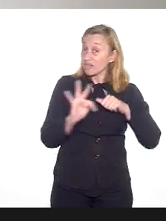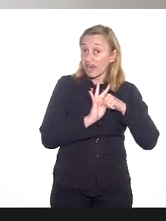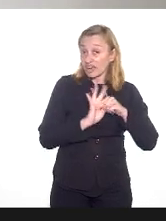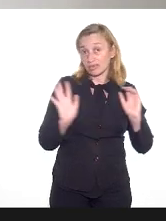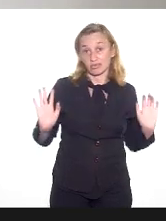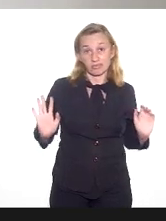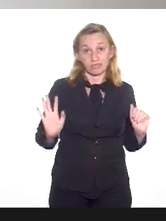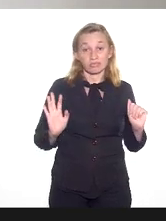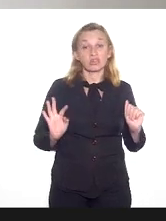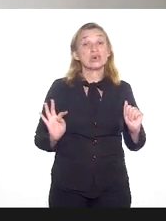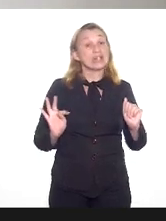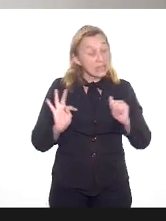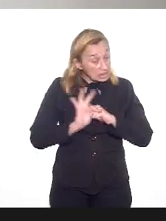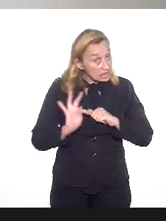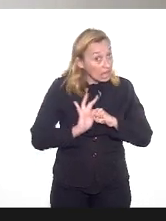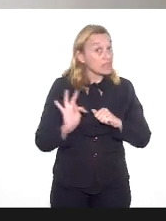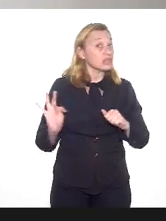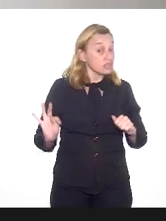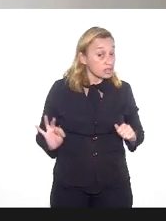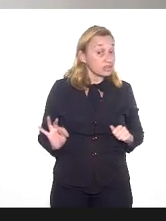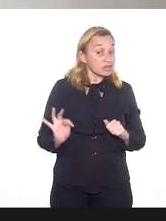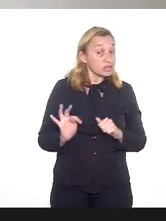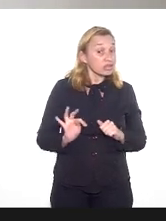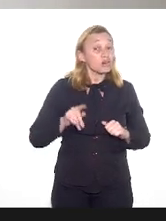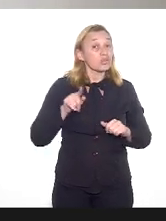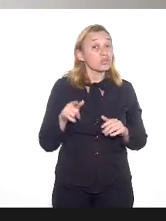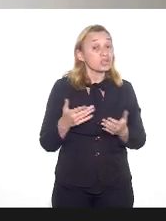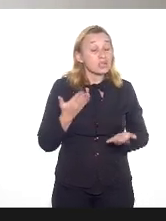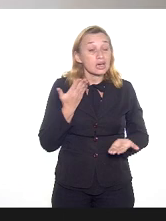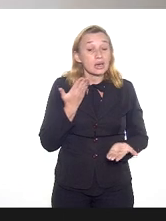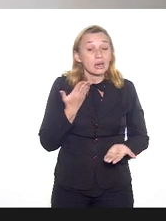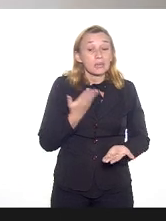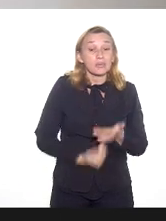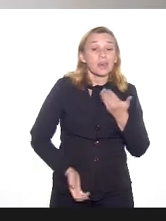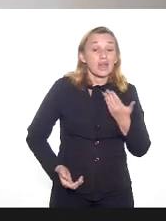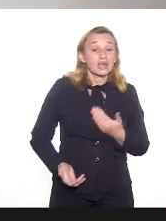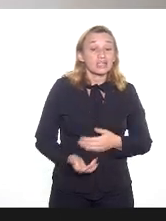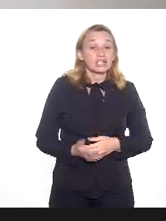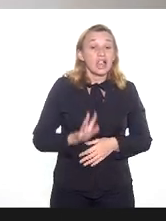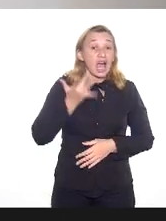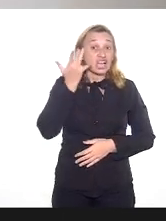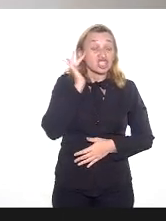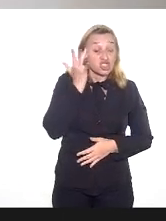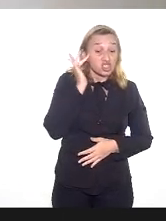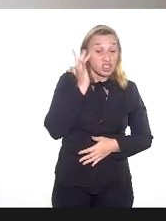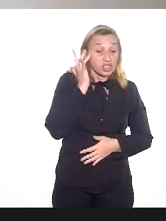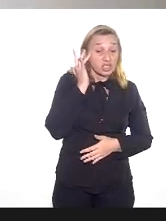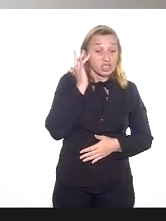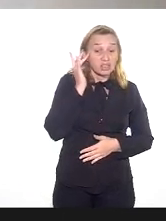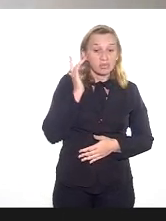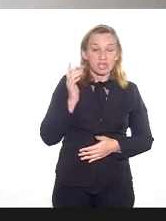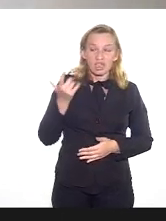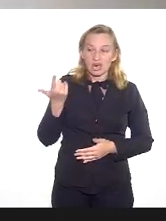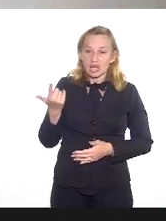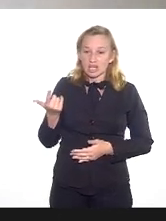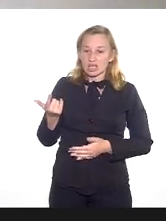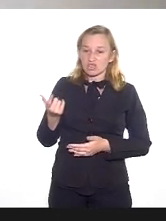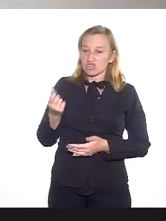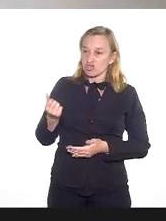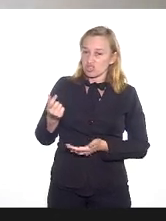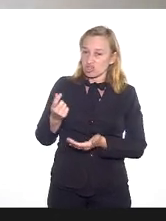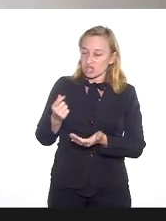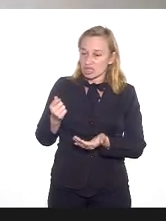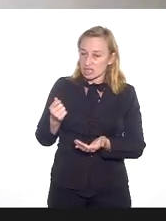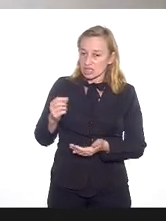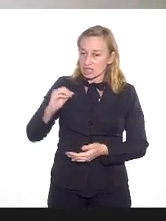né? Entender essas mudanças são técnicas, você cai no engodo de achar que é porque passaram a ganhar muito. Não, deputado.